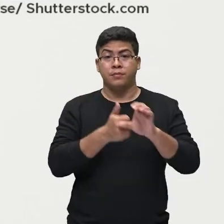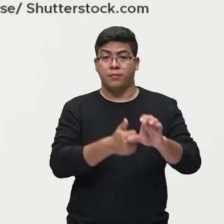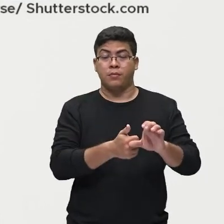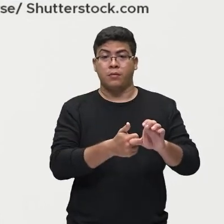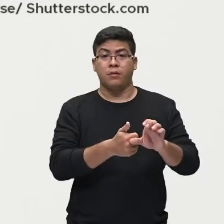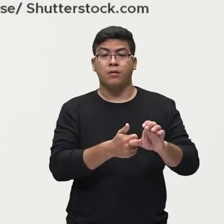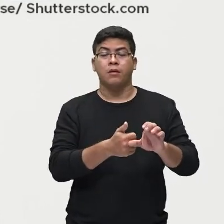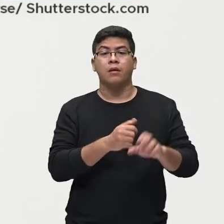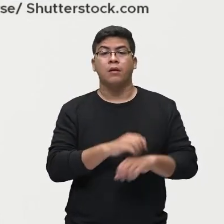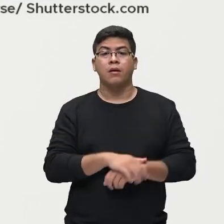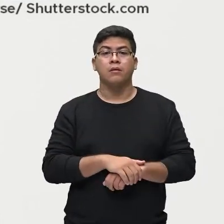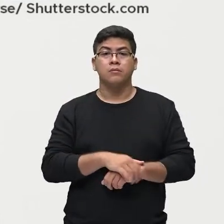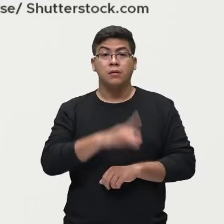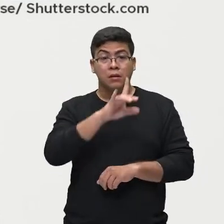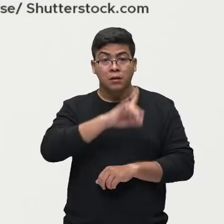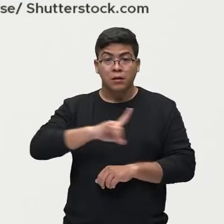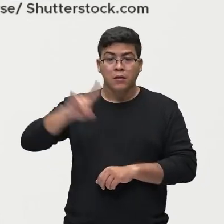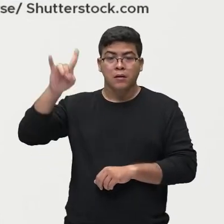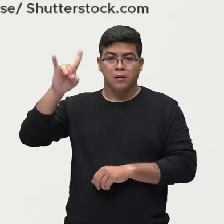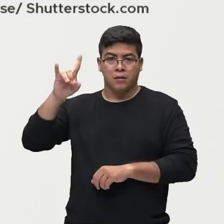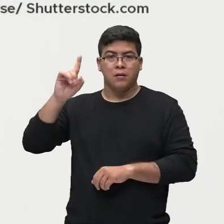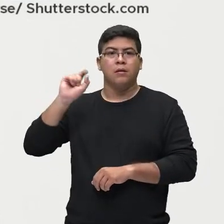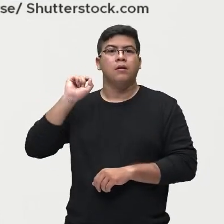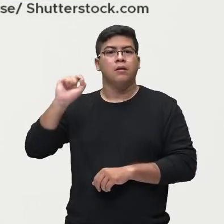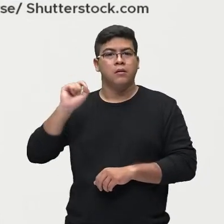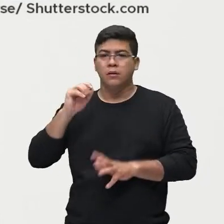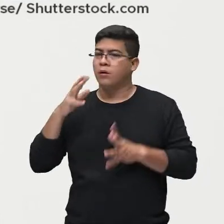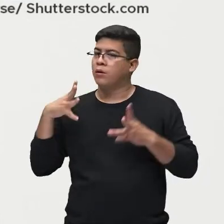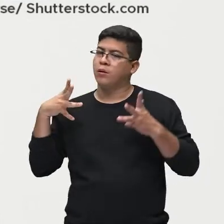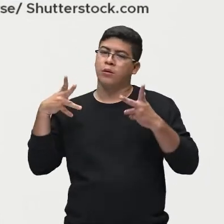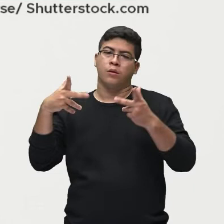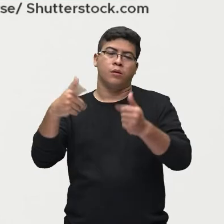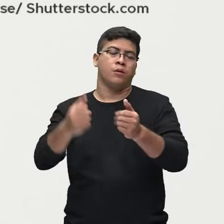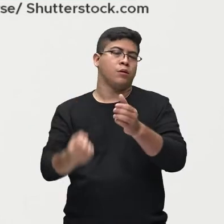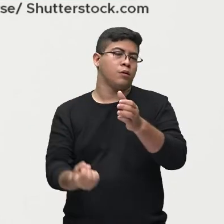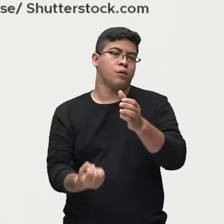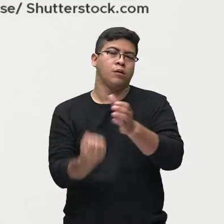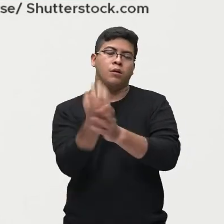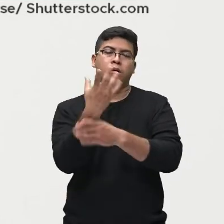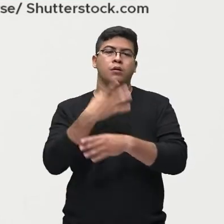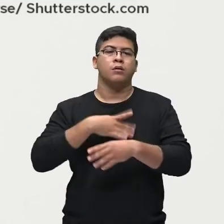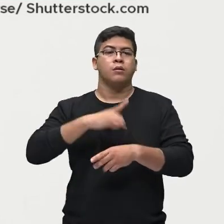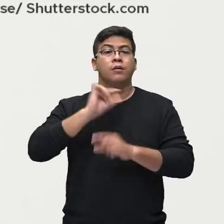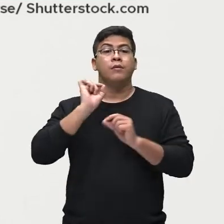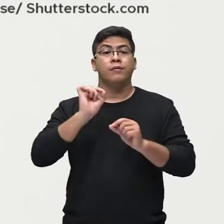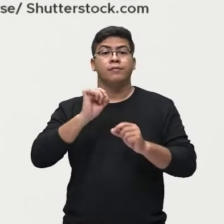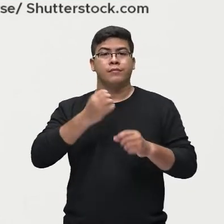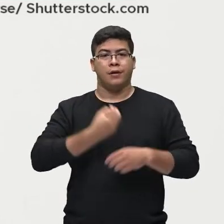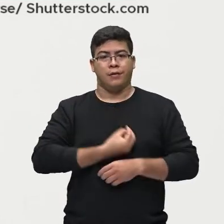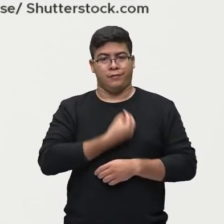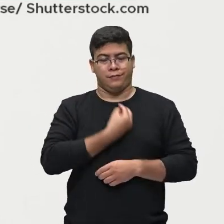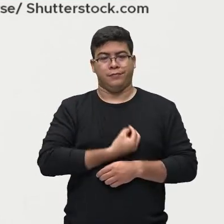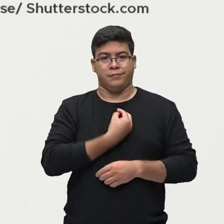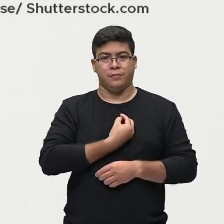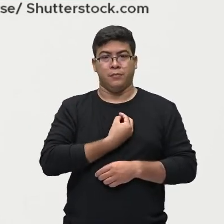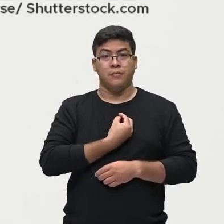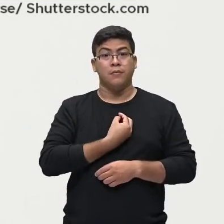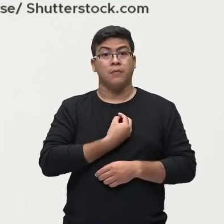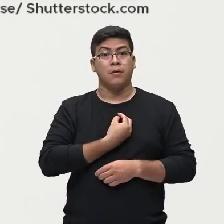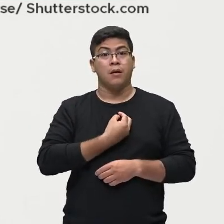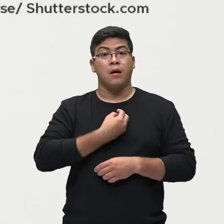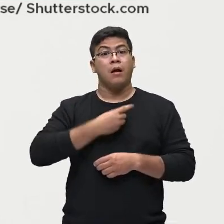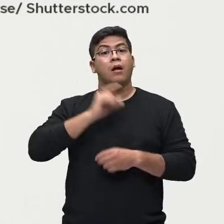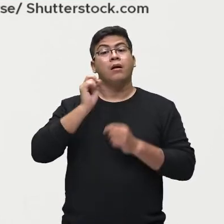no cristianismo, Deus, sendo o criador de toda a vida, se manifesta através de Jesus Cristo. E aqui o cristianismo ele fala